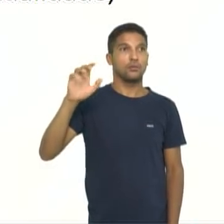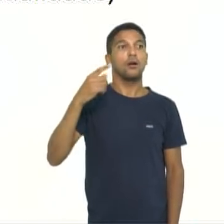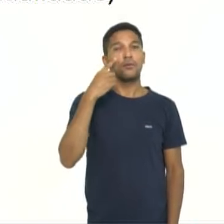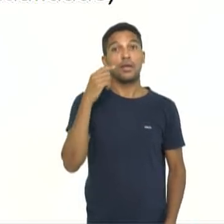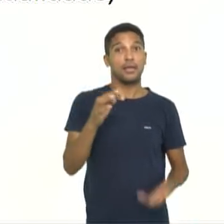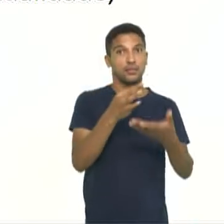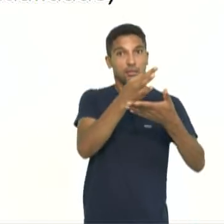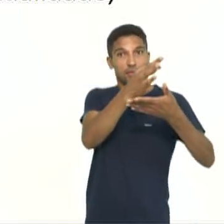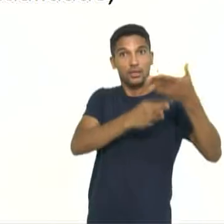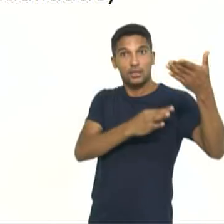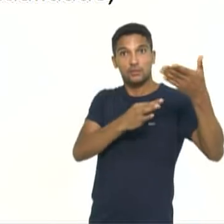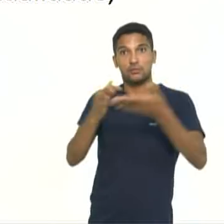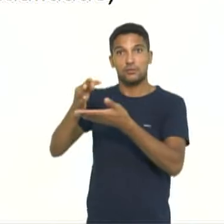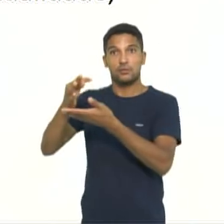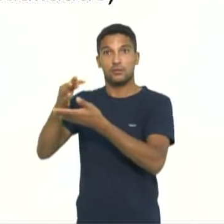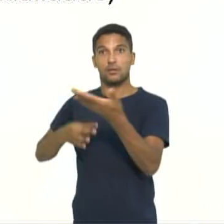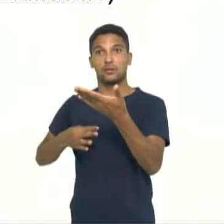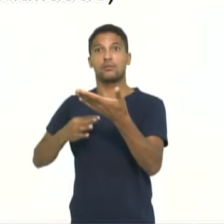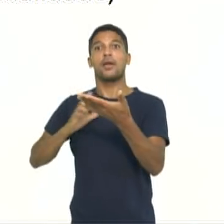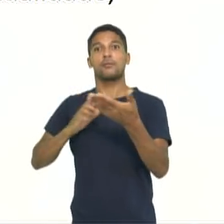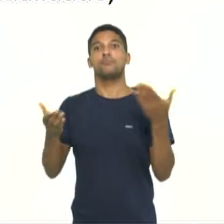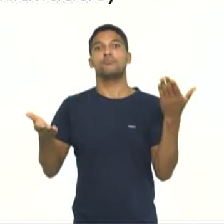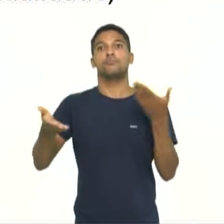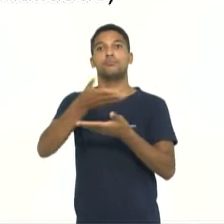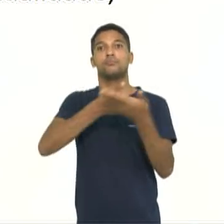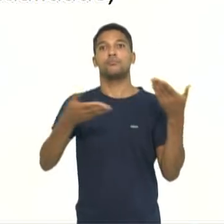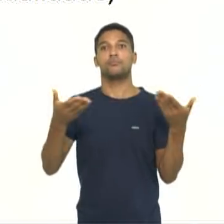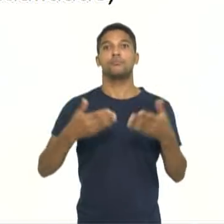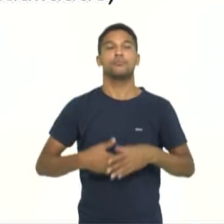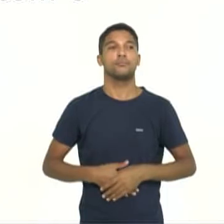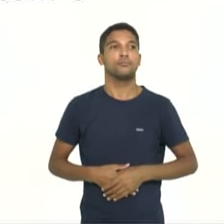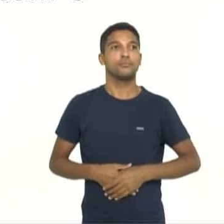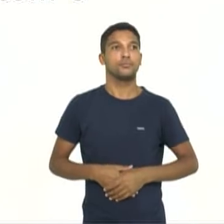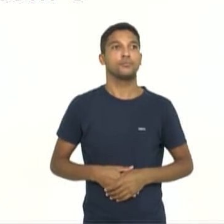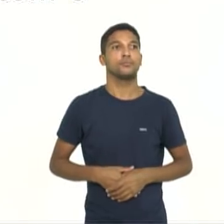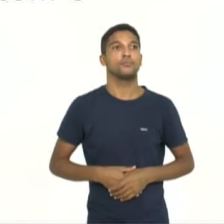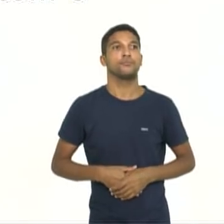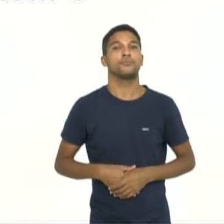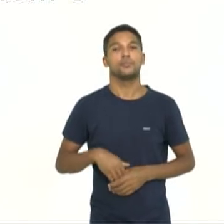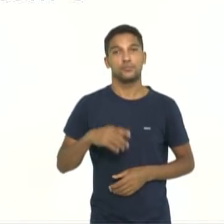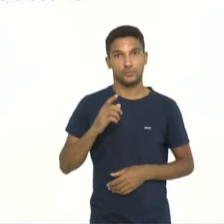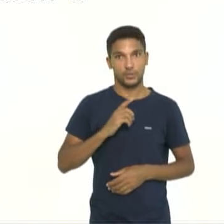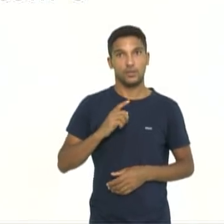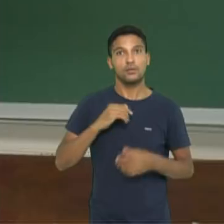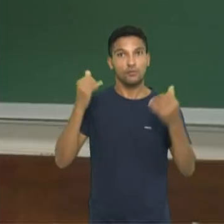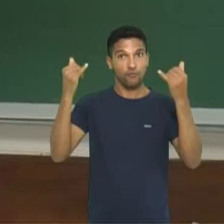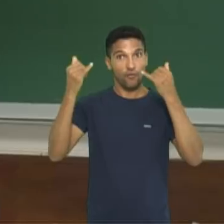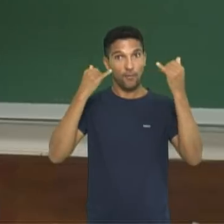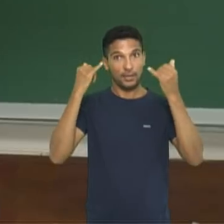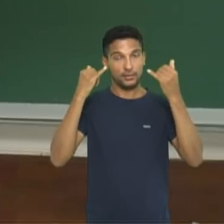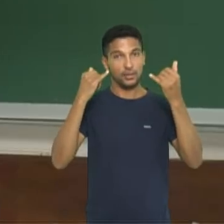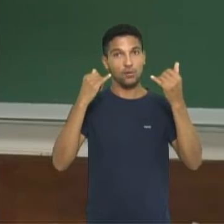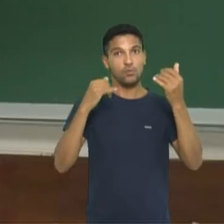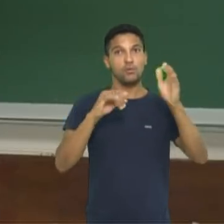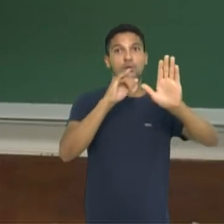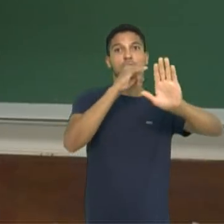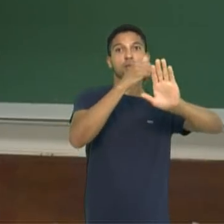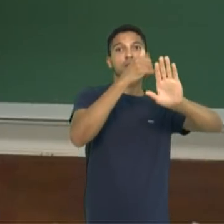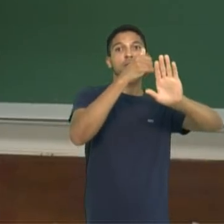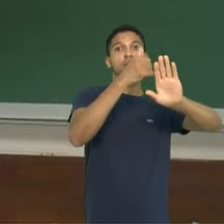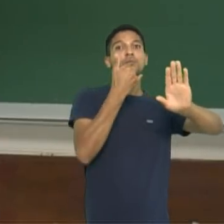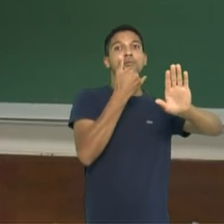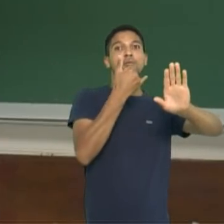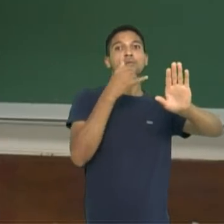intertextualidade, como a implícita e a explícita. Né? Então, a implícita a gente faz inferências, a explícita ela fica